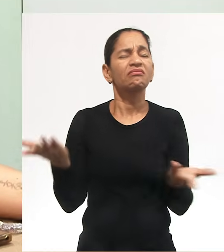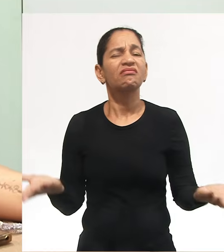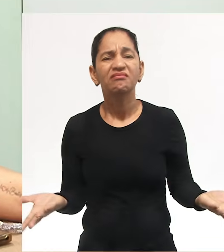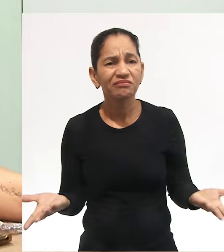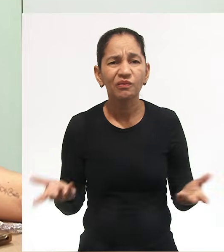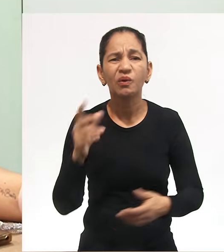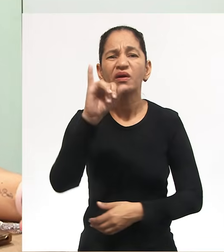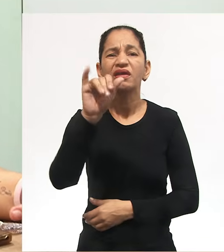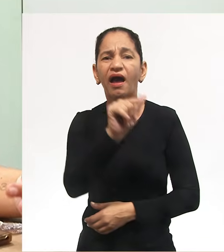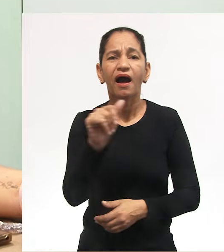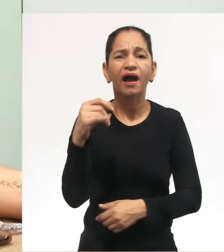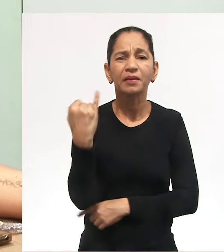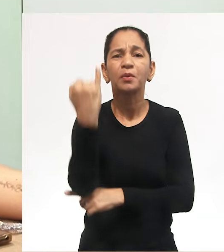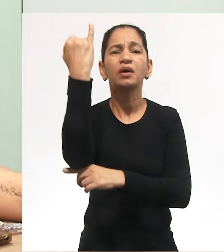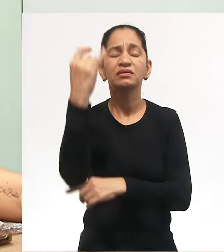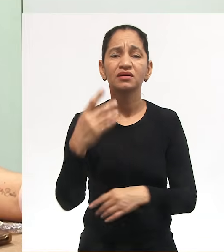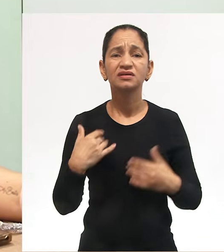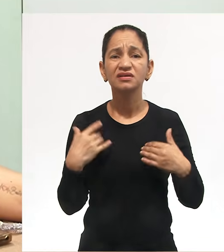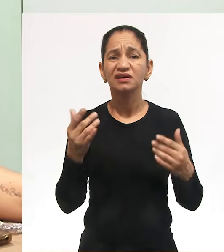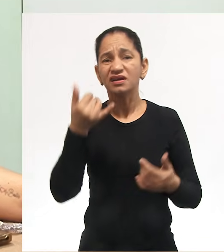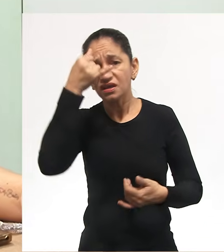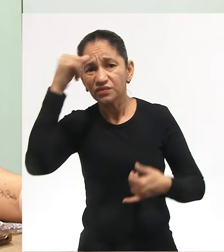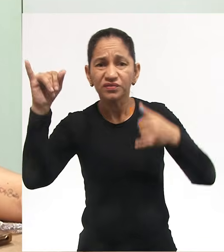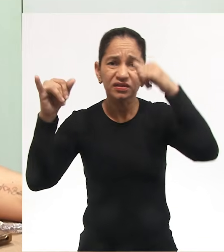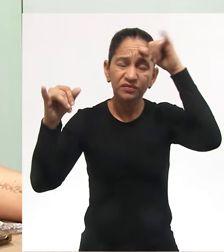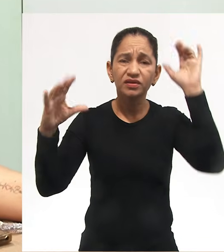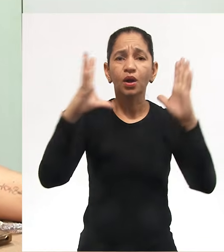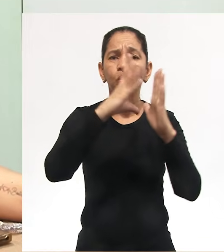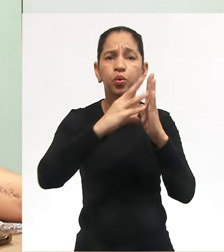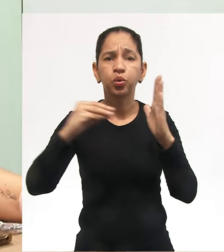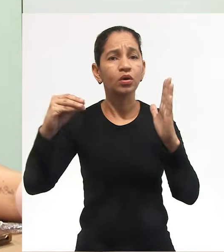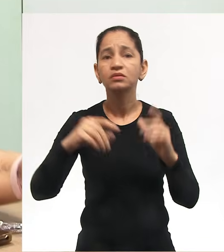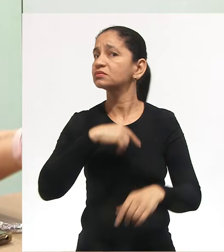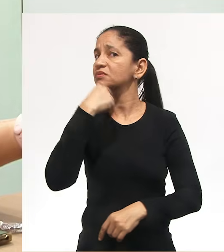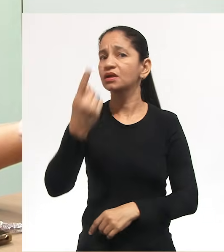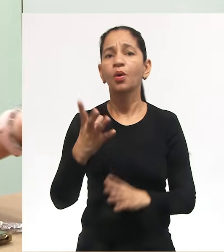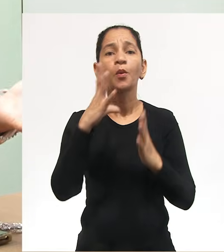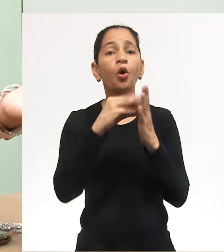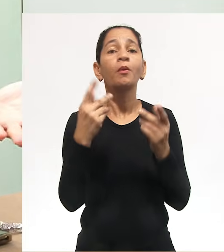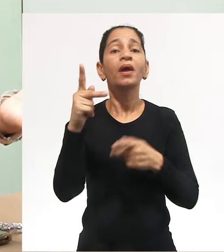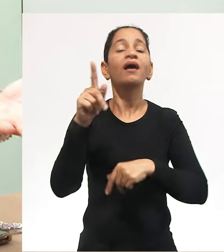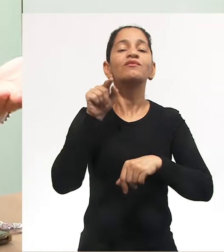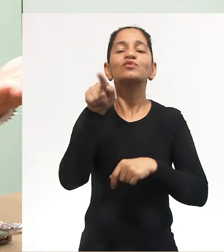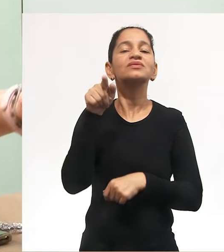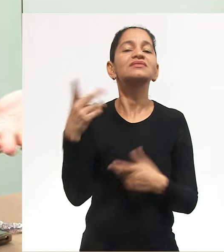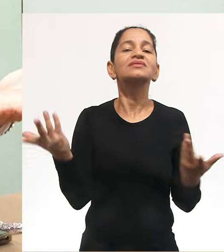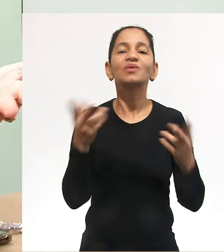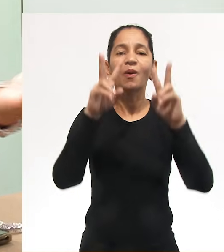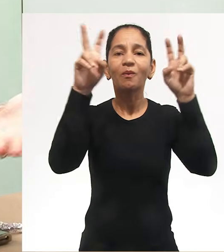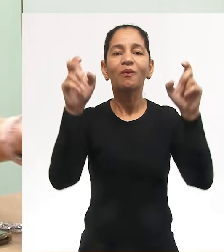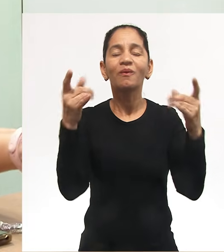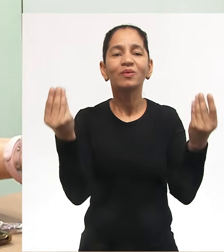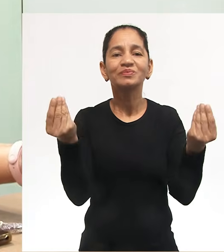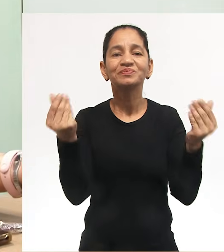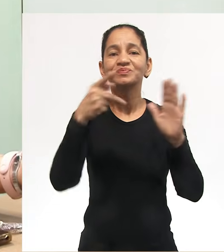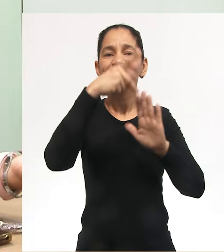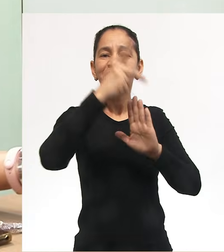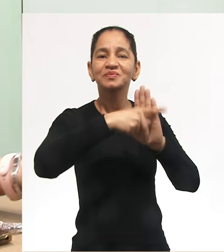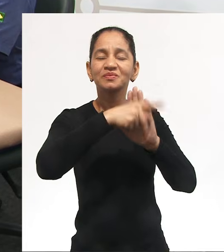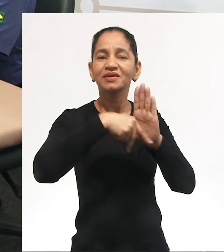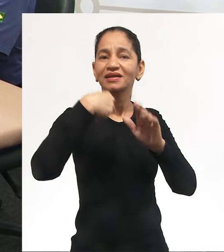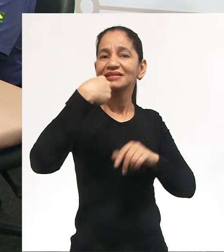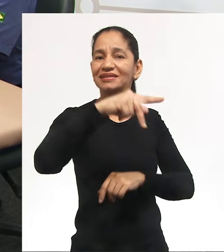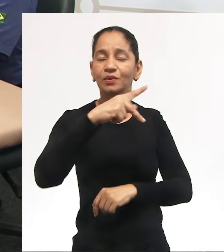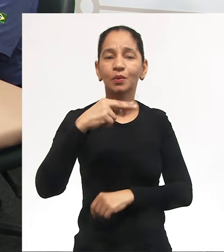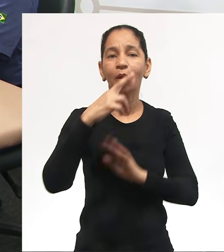com IA, né, com essas coisas todas que tem, como é que a gente evita o plágio?" Mas olha só, não tem como ter um plágio aqui, né, numa